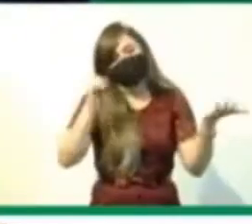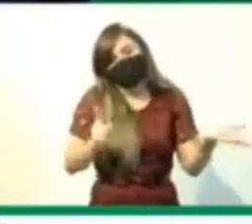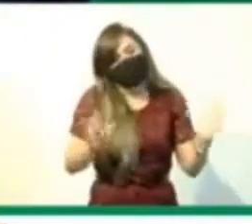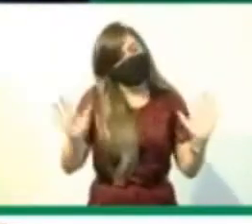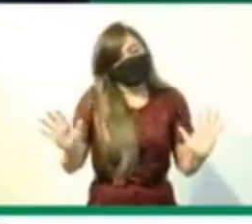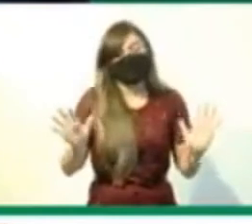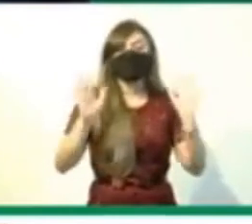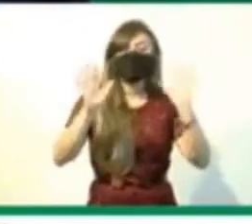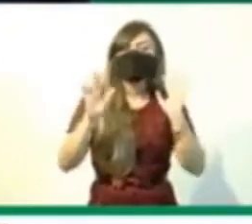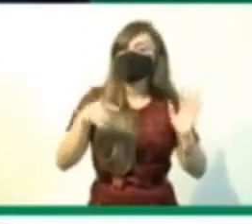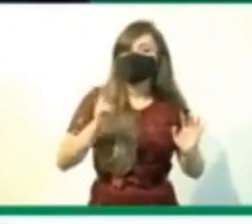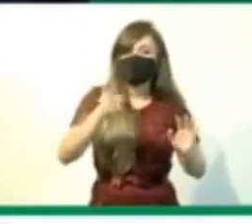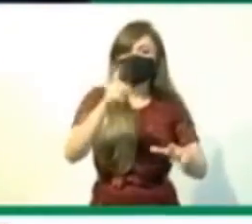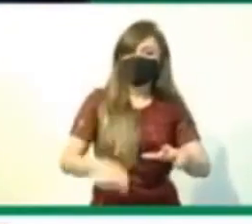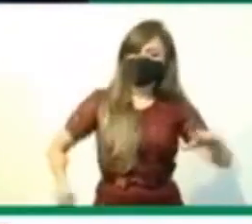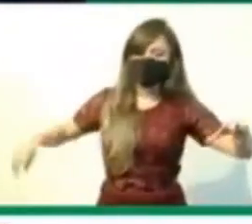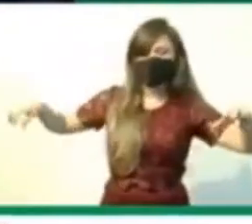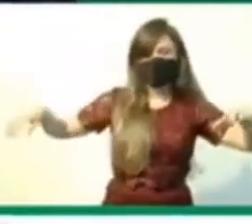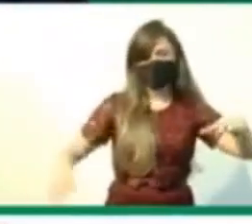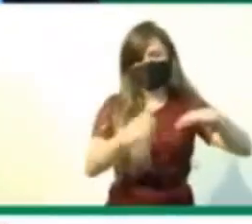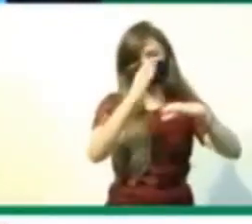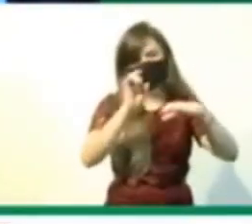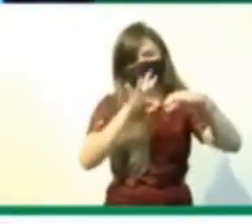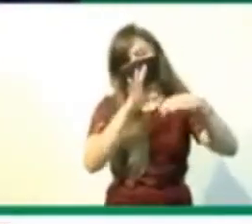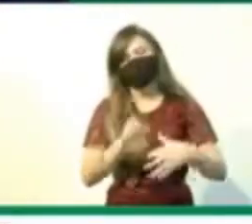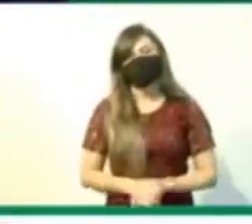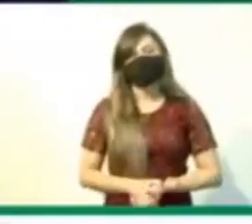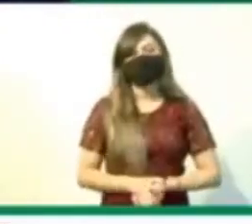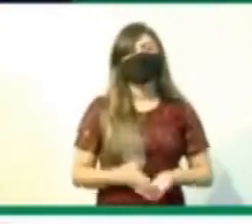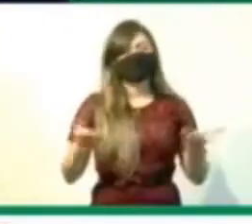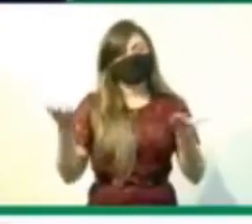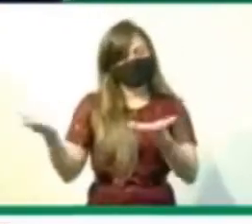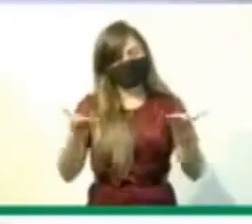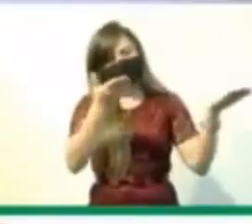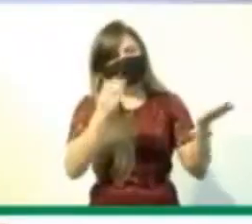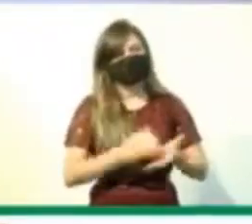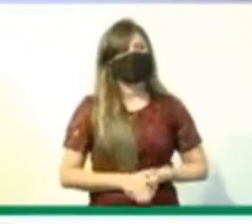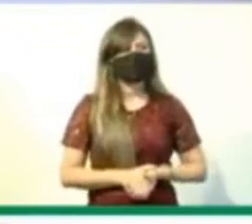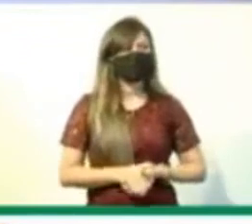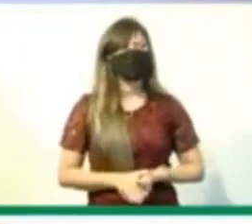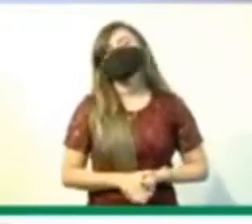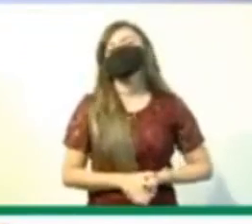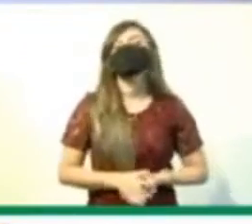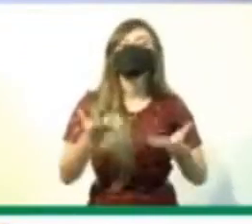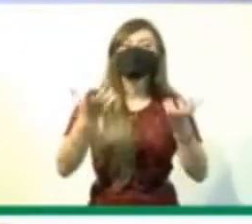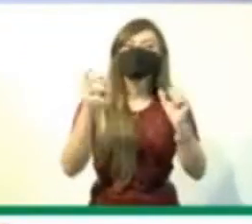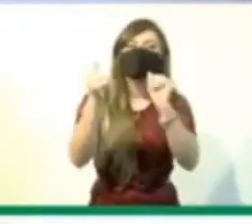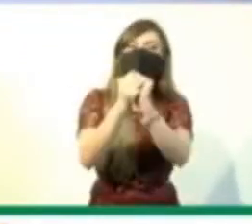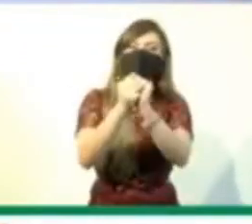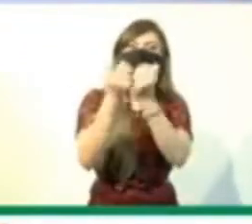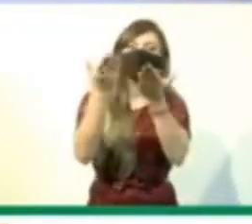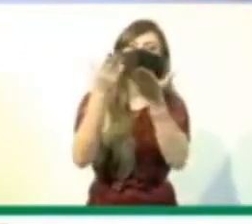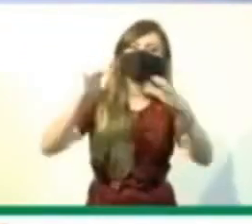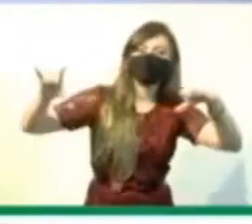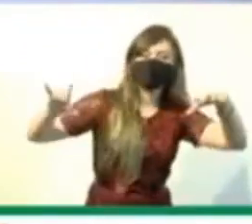às vezes os times perguntam se eu não quero jogar oficialmente. Bom, vamos lá, Liels. Eu queria estar aí com você para dar o